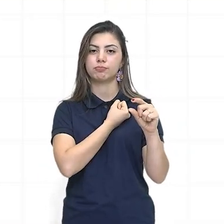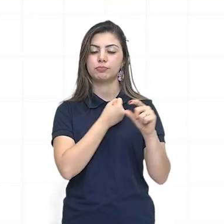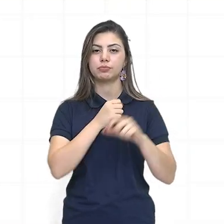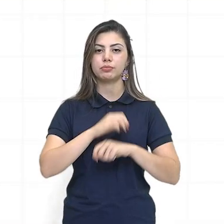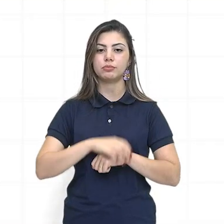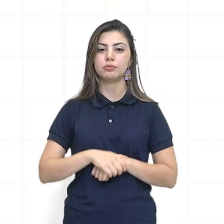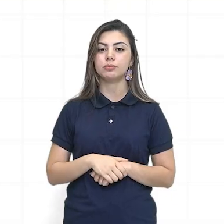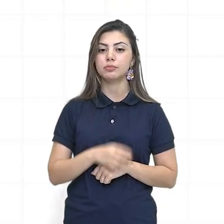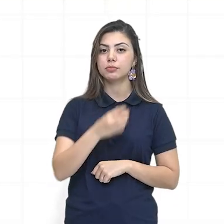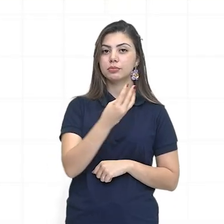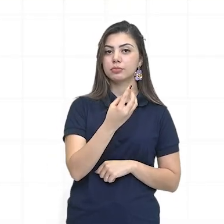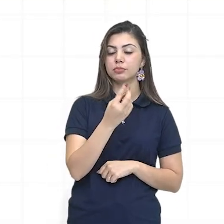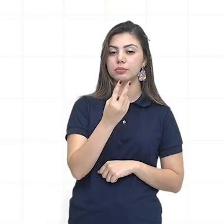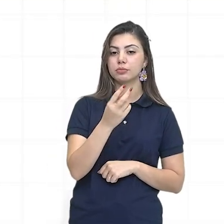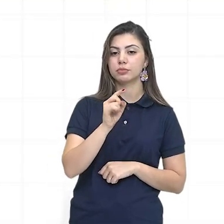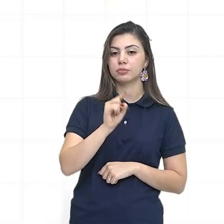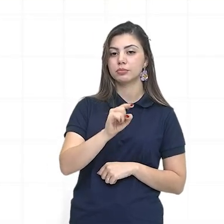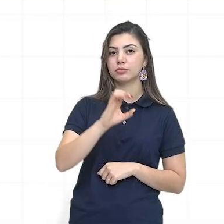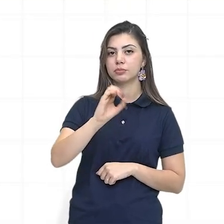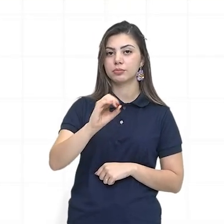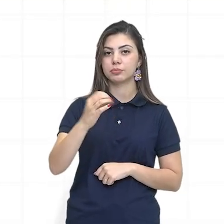né,